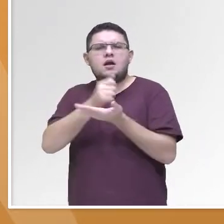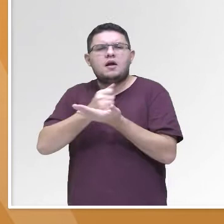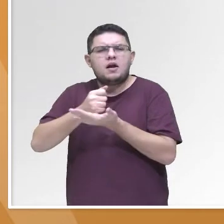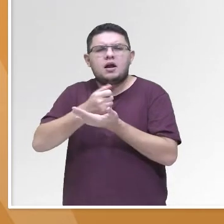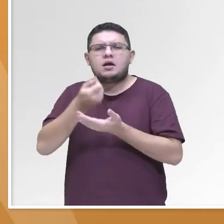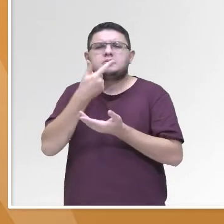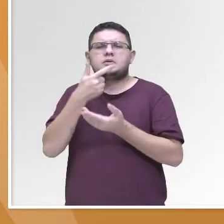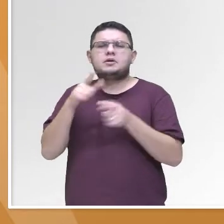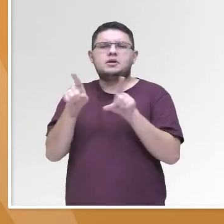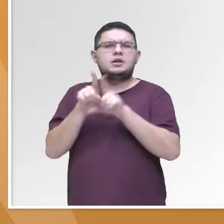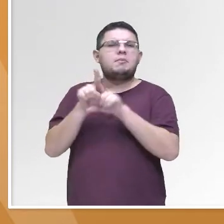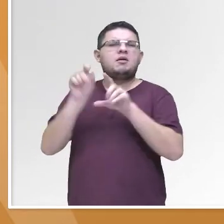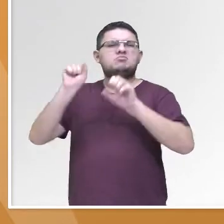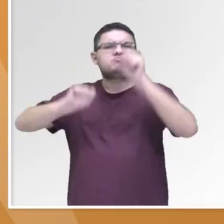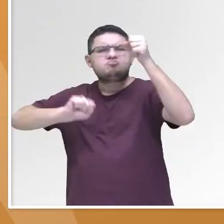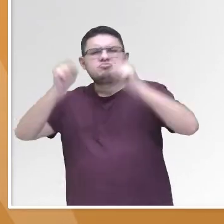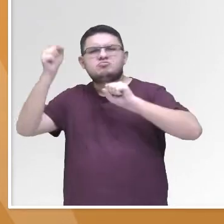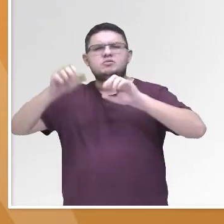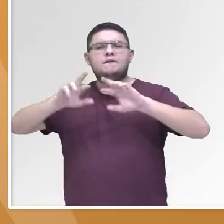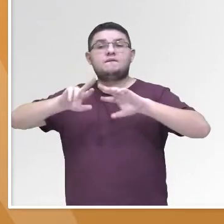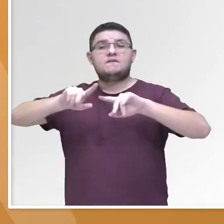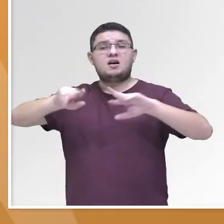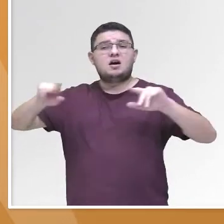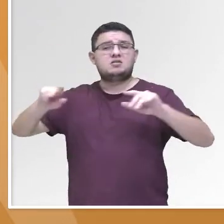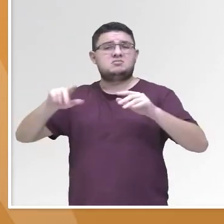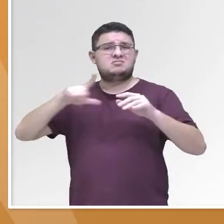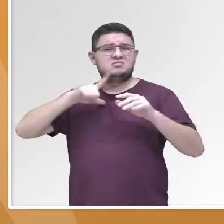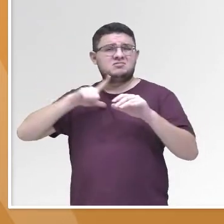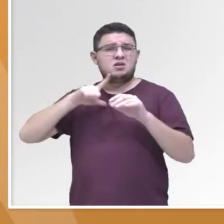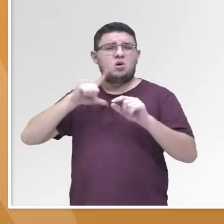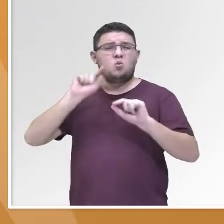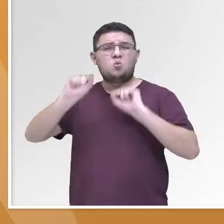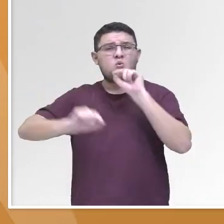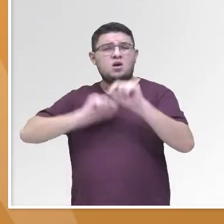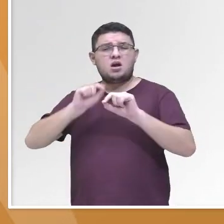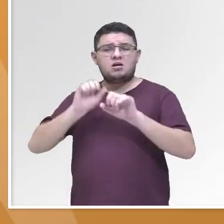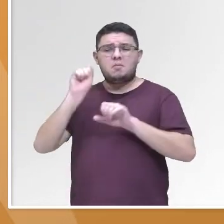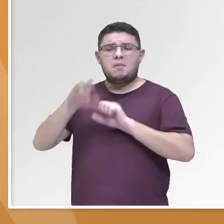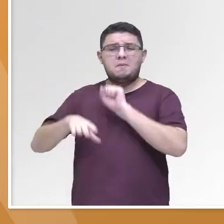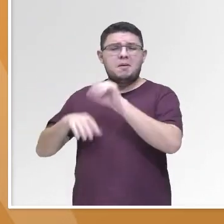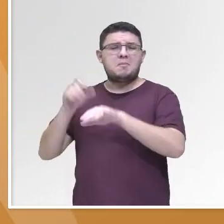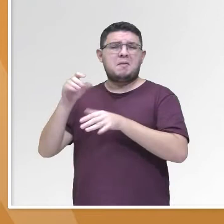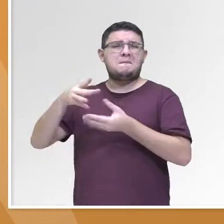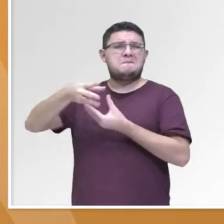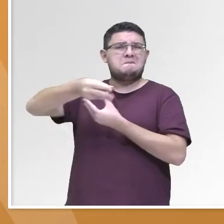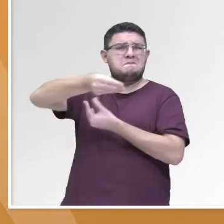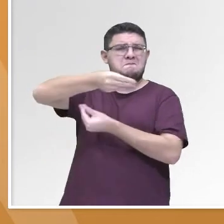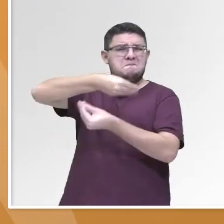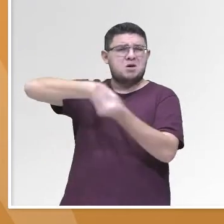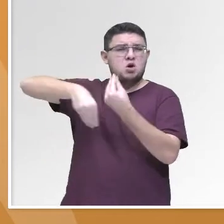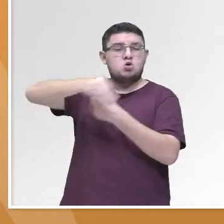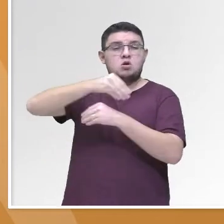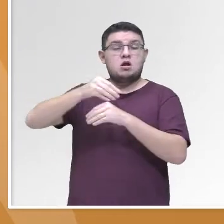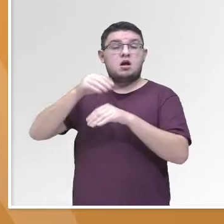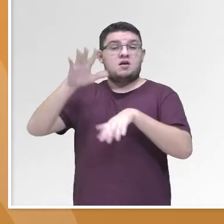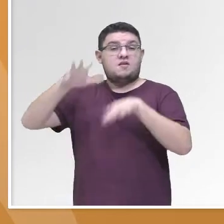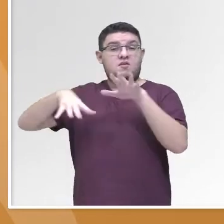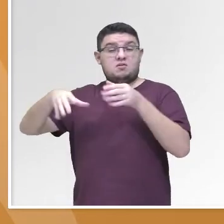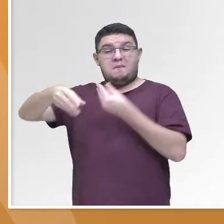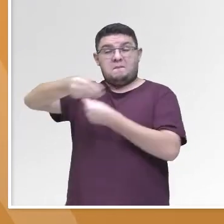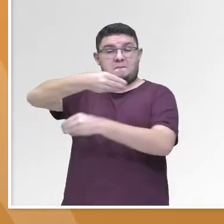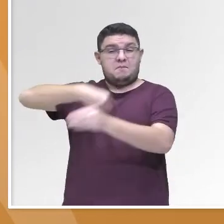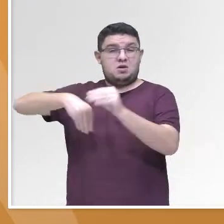também, né, que tem que ter ali uma coleta seletiva, separar aquele material. Às vezes todo esse material ele vai todo junto, né? E